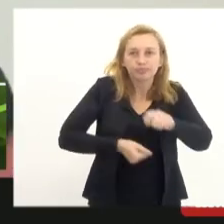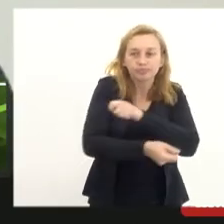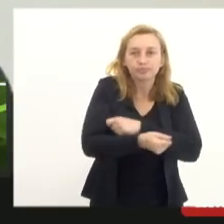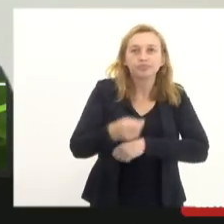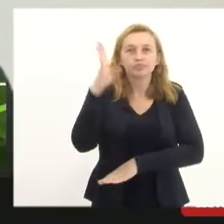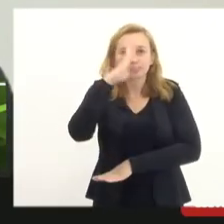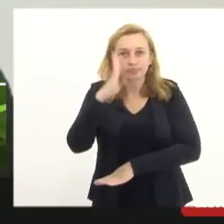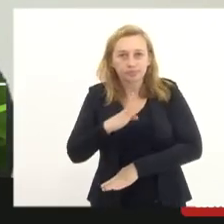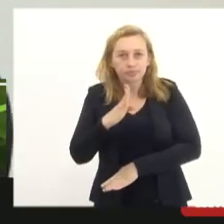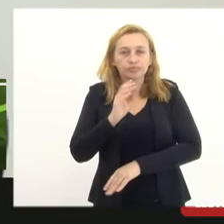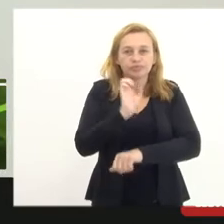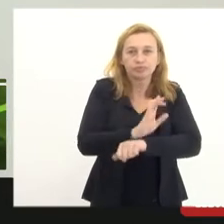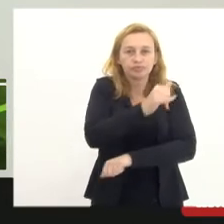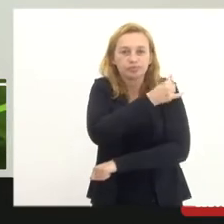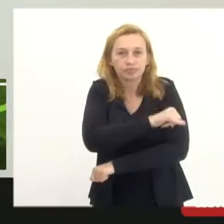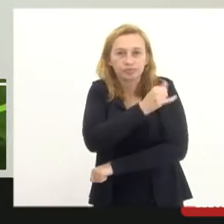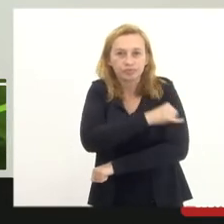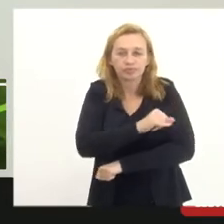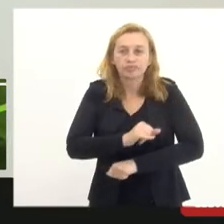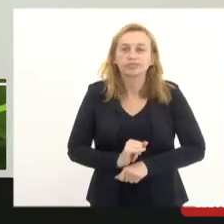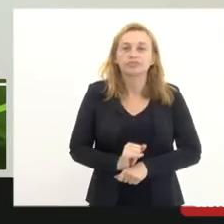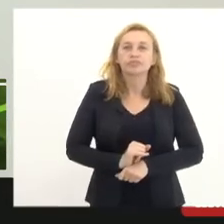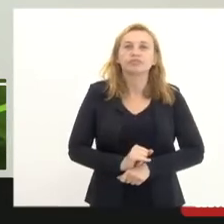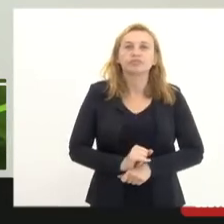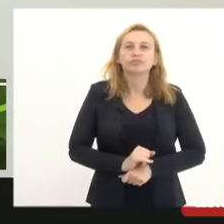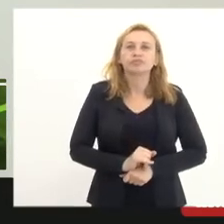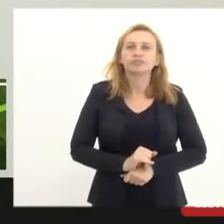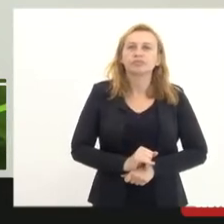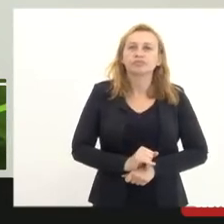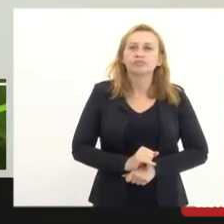brasileiros, fornecedores do estado do Rio de Janeiro, e que